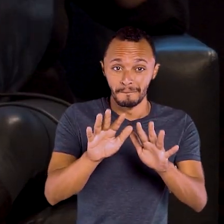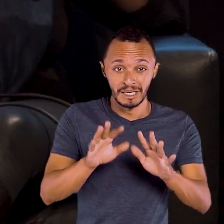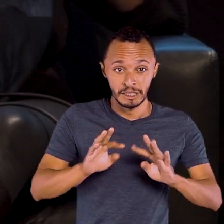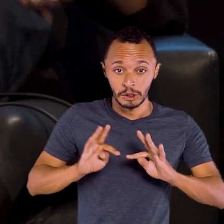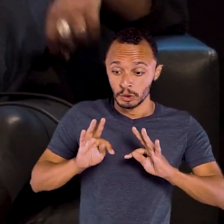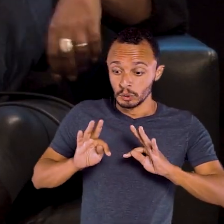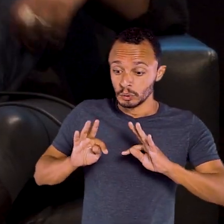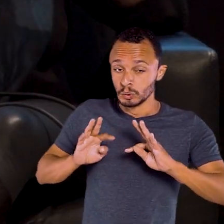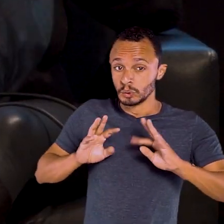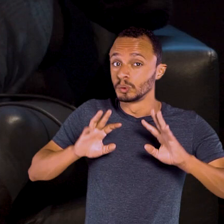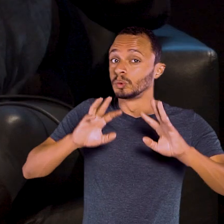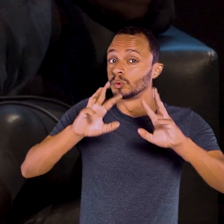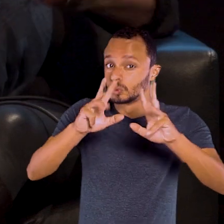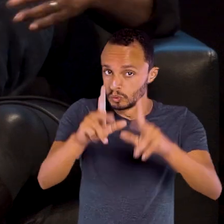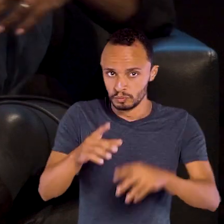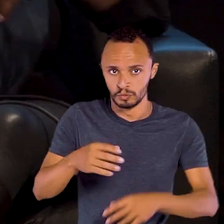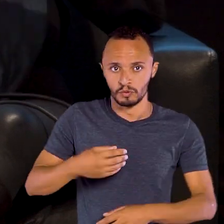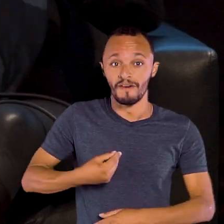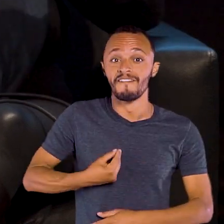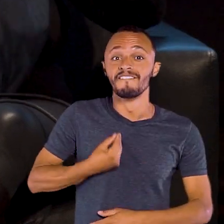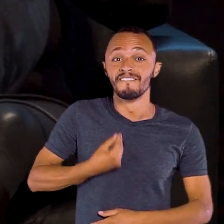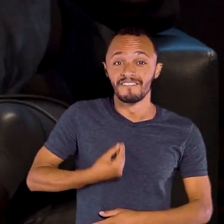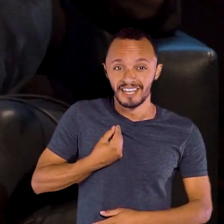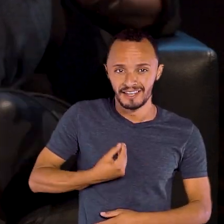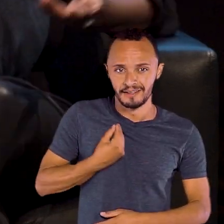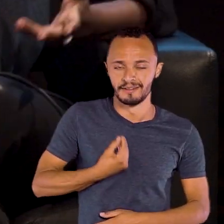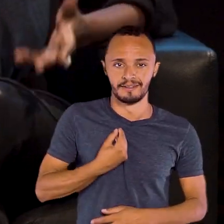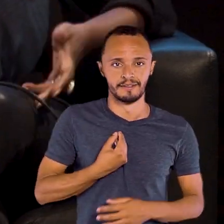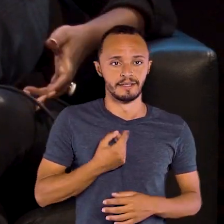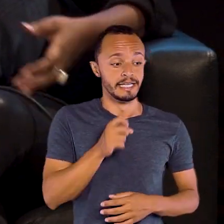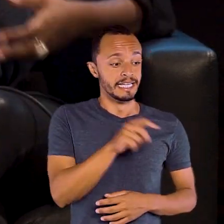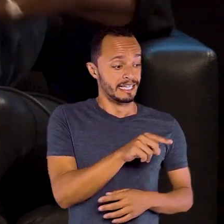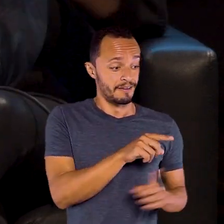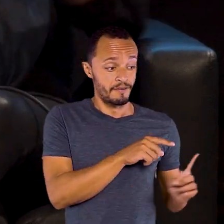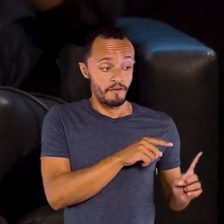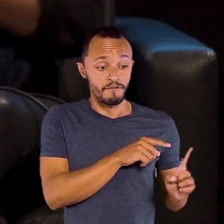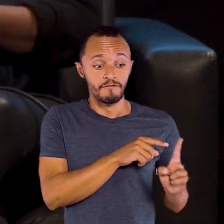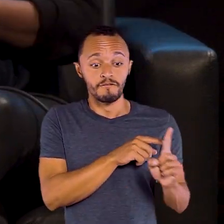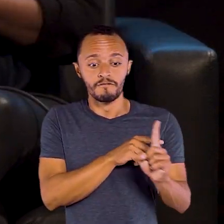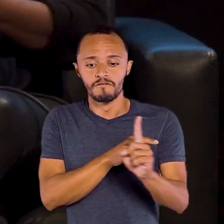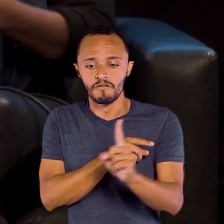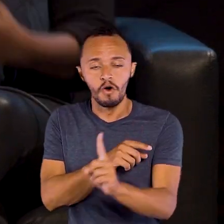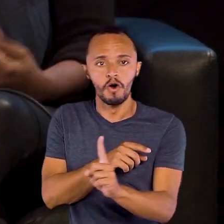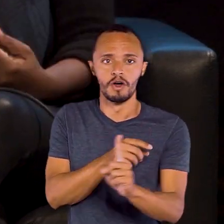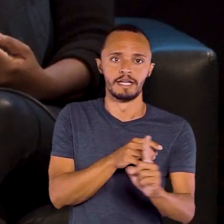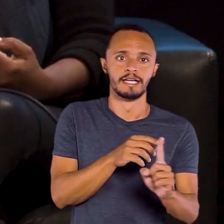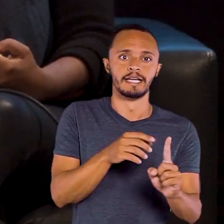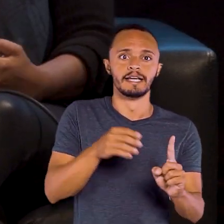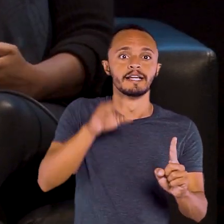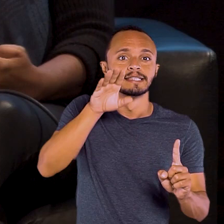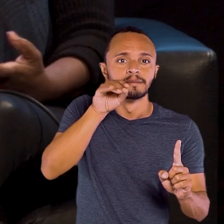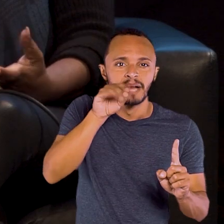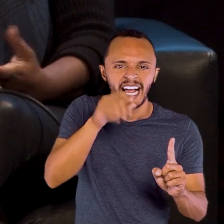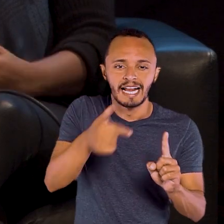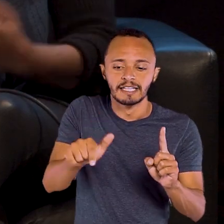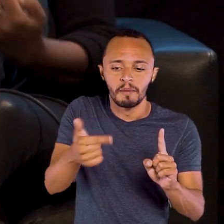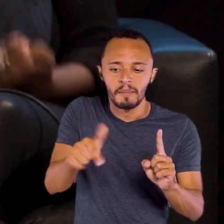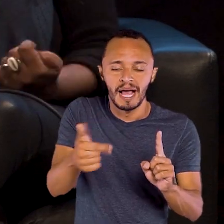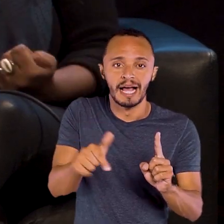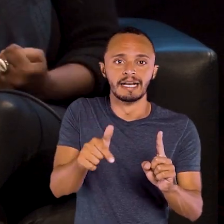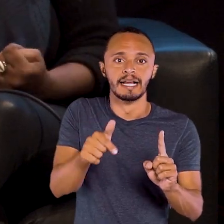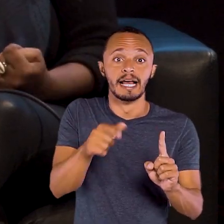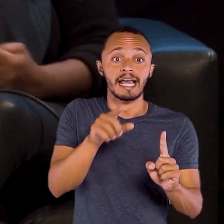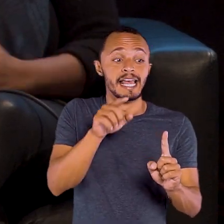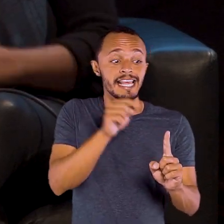sua vida, né, ou que foram empregadas domésticas, ou filhos de empregadas domésticas, que leem a personagem da Dodó, ficam muito tocadas